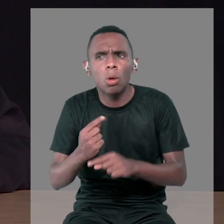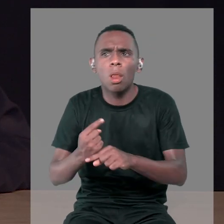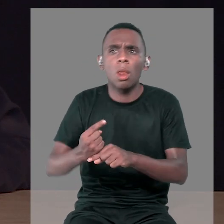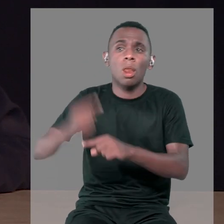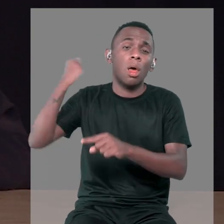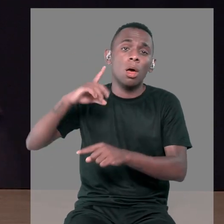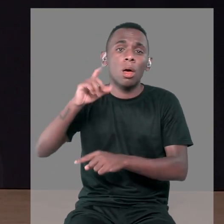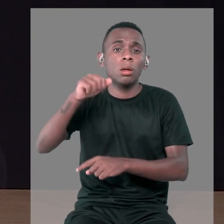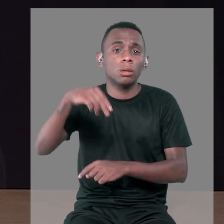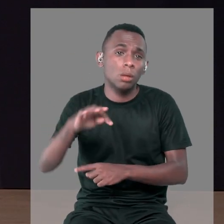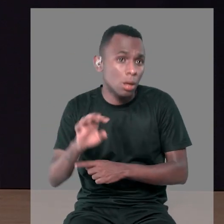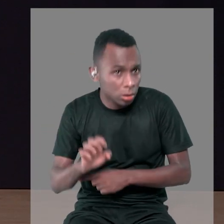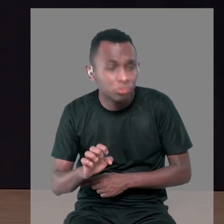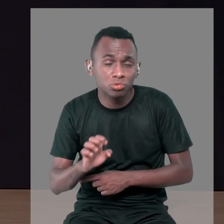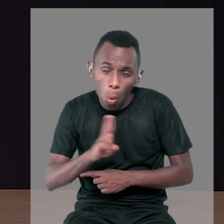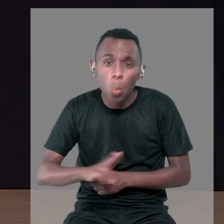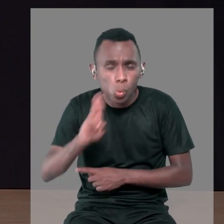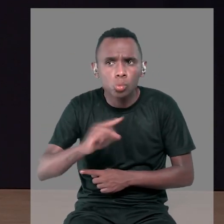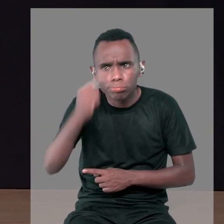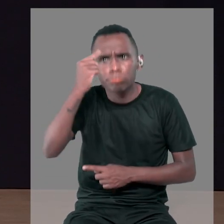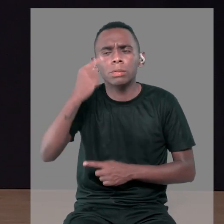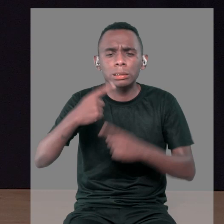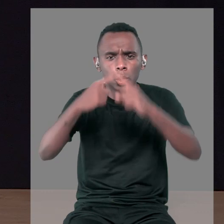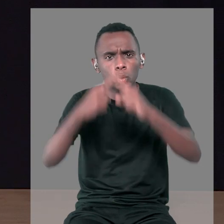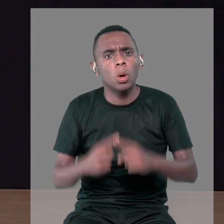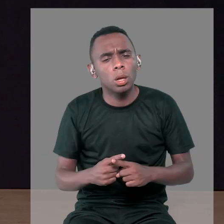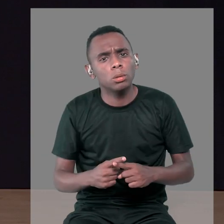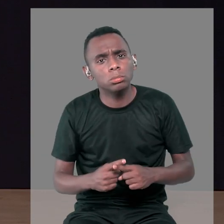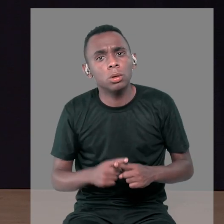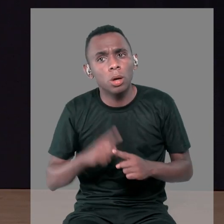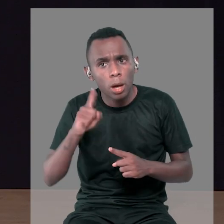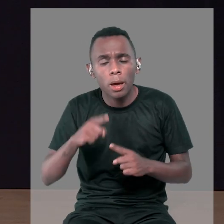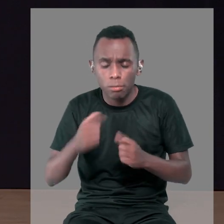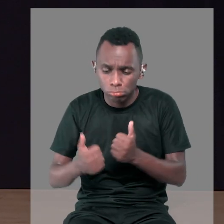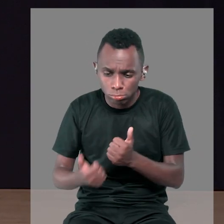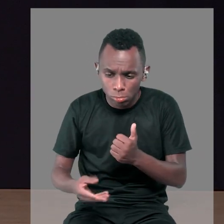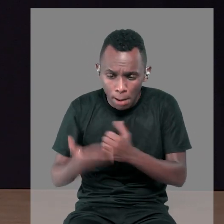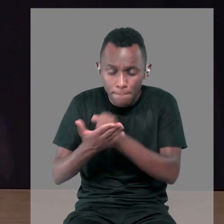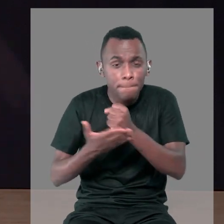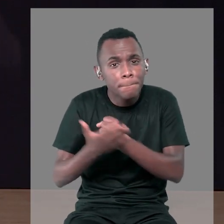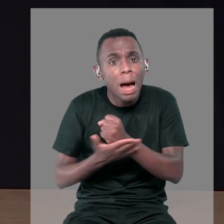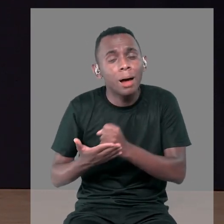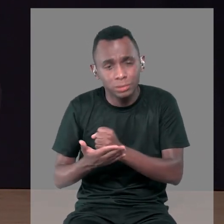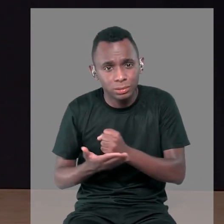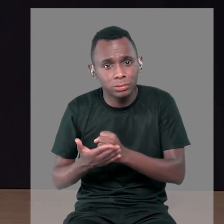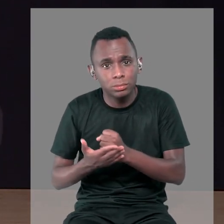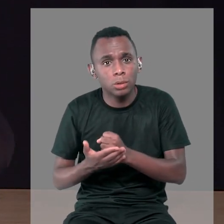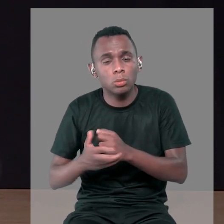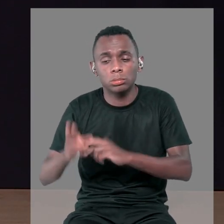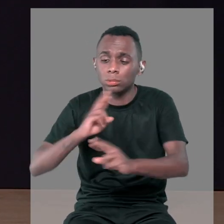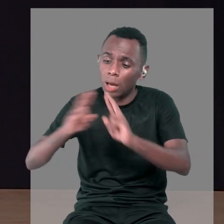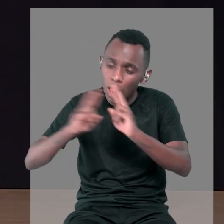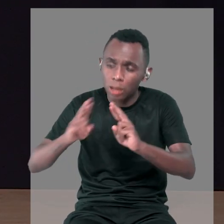Dante. Dante já usava essa ideia do duelo como constituidor, digamos, da relação que